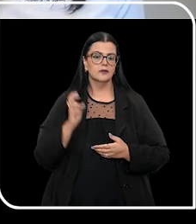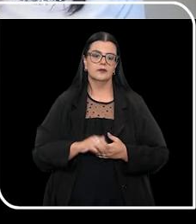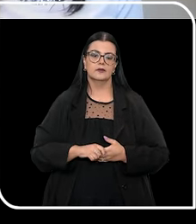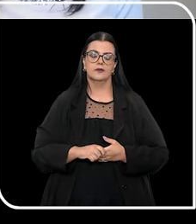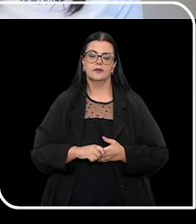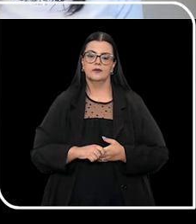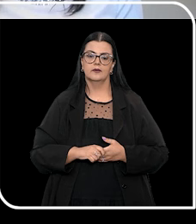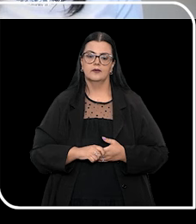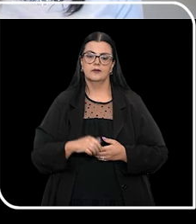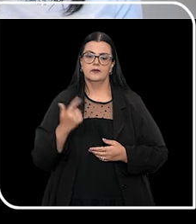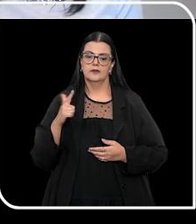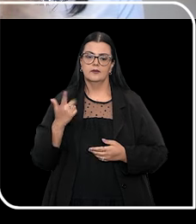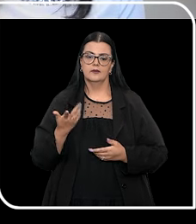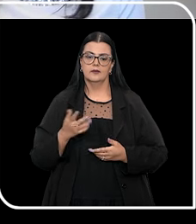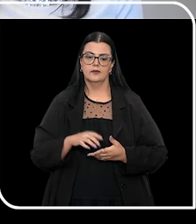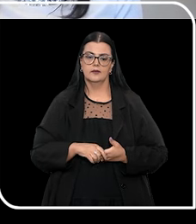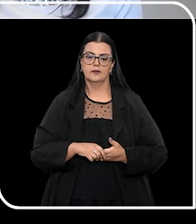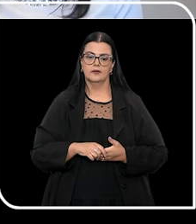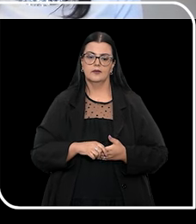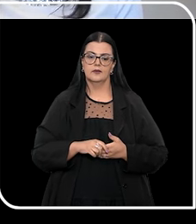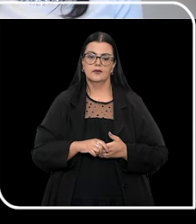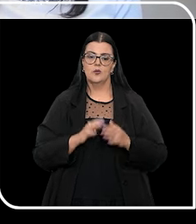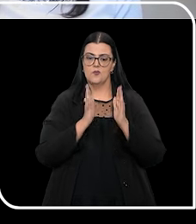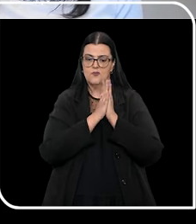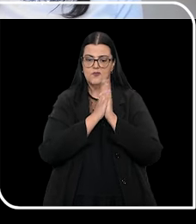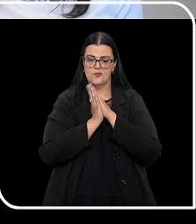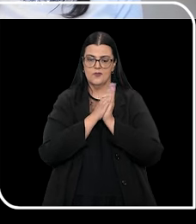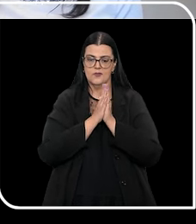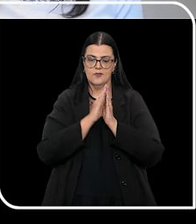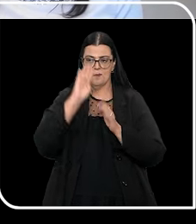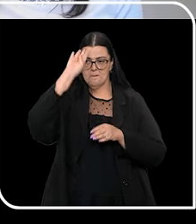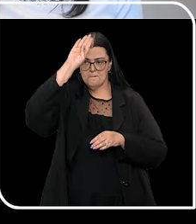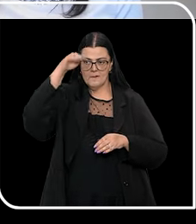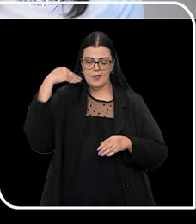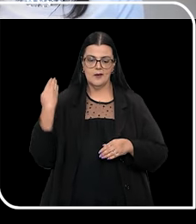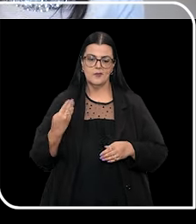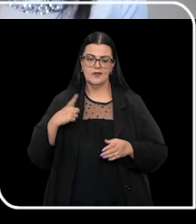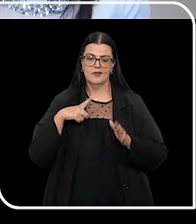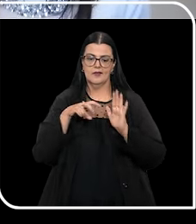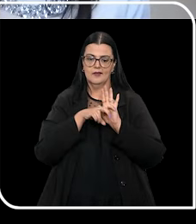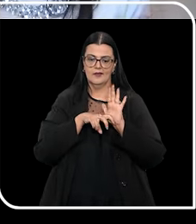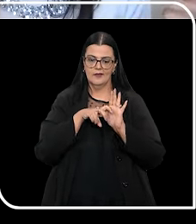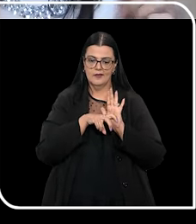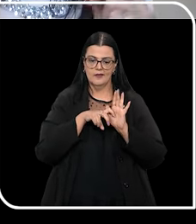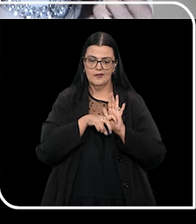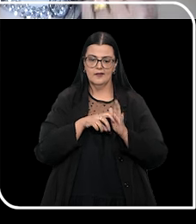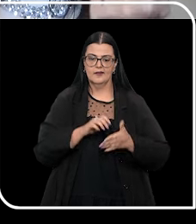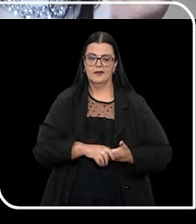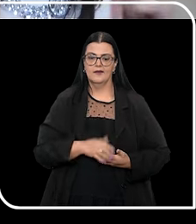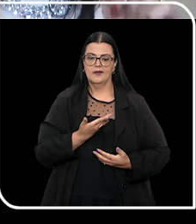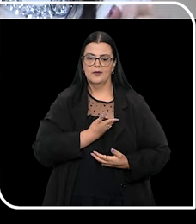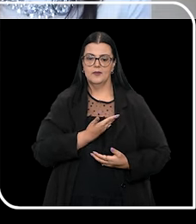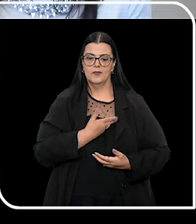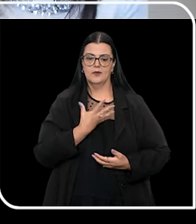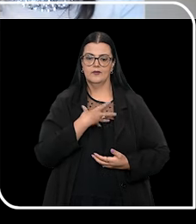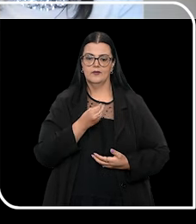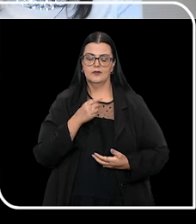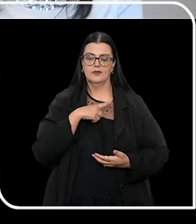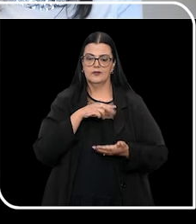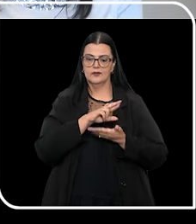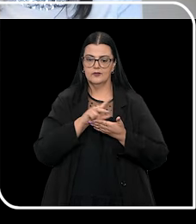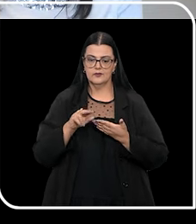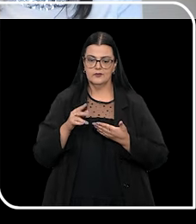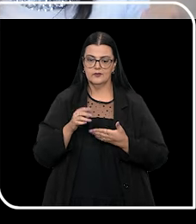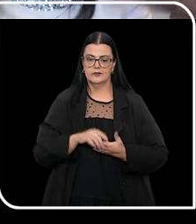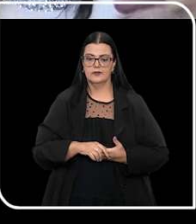implante e auditivo aqui com aparelho auditivo eu não tenho mas a Barb cadeirante é um sucesso aqui em casa e com as amiguinhas das minhas